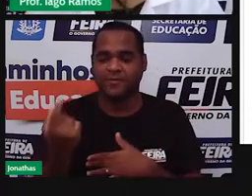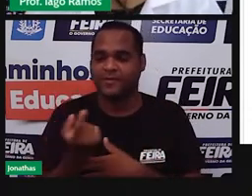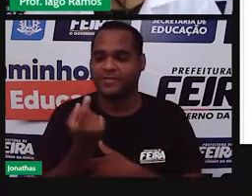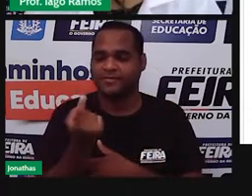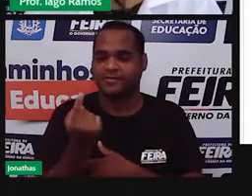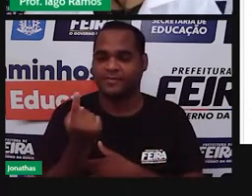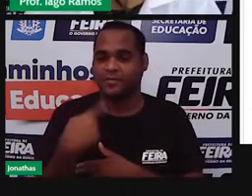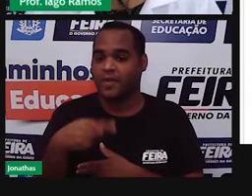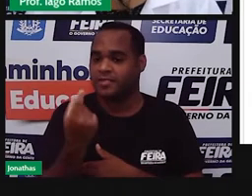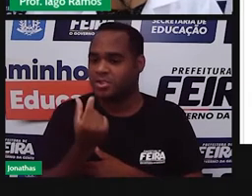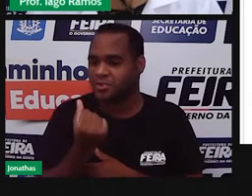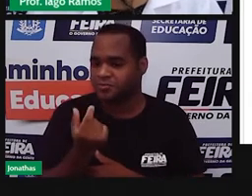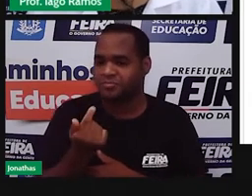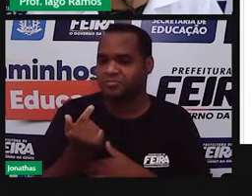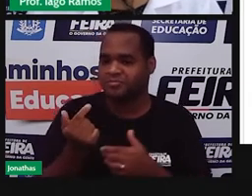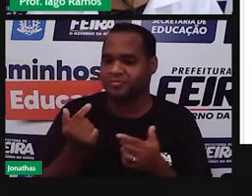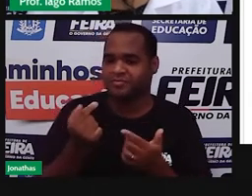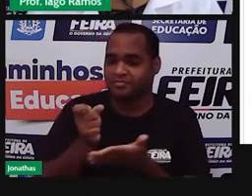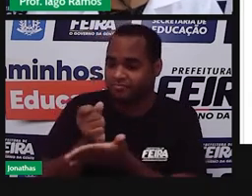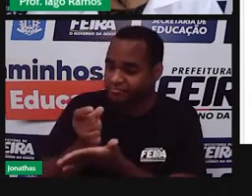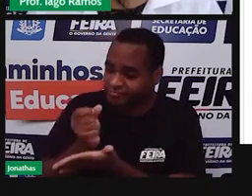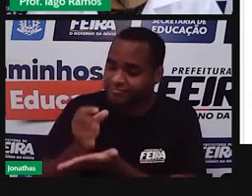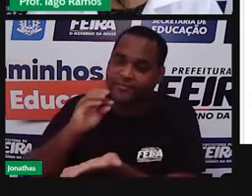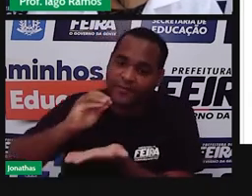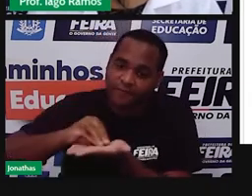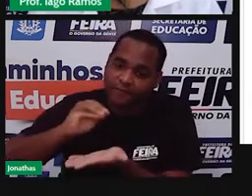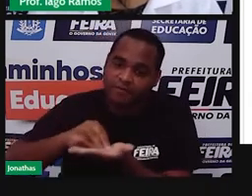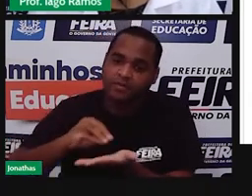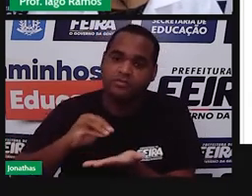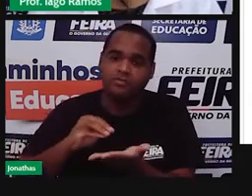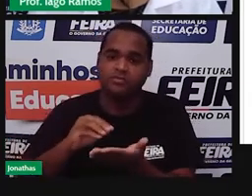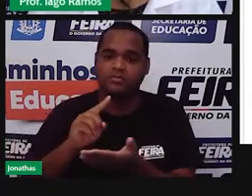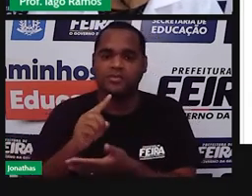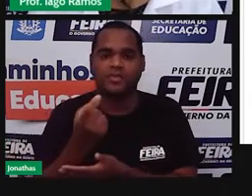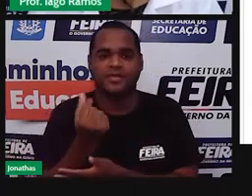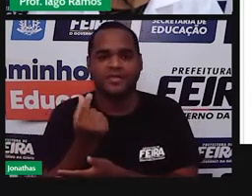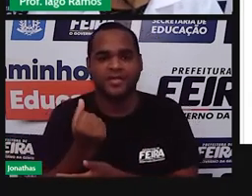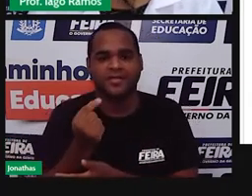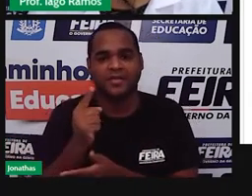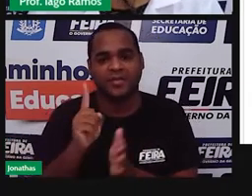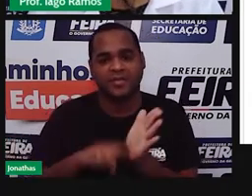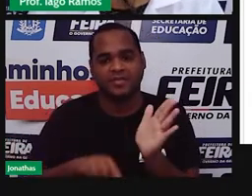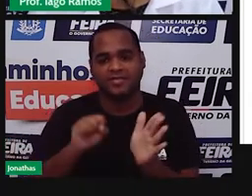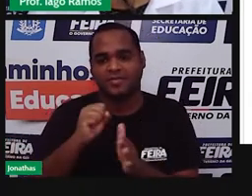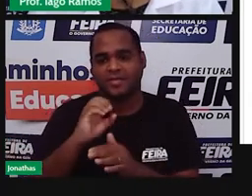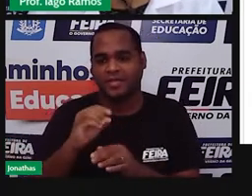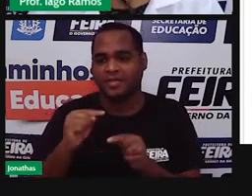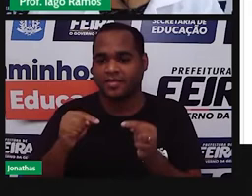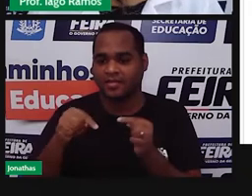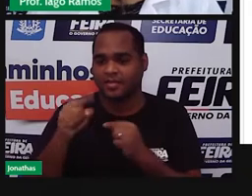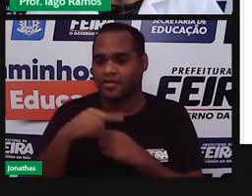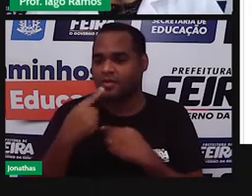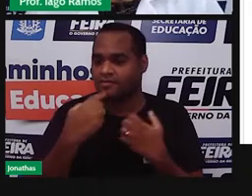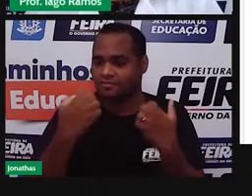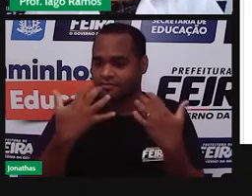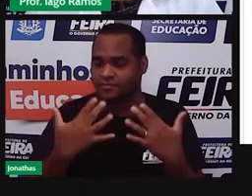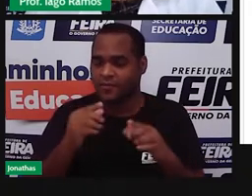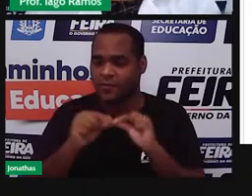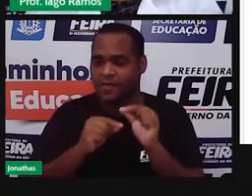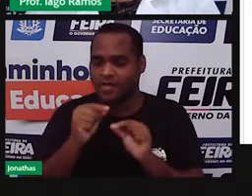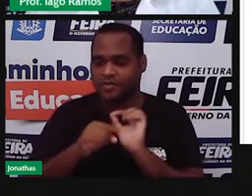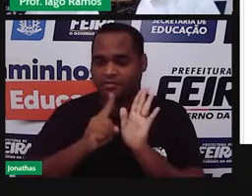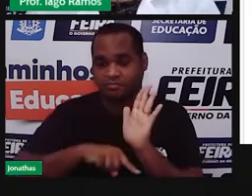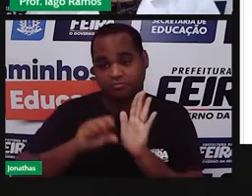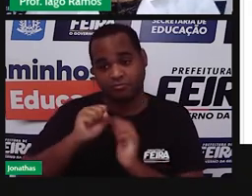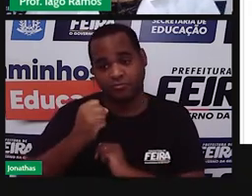devendo, né? Esse menos 80 significa que eu fiquei devendo 80 para o meu amigo.